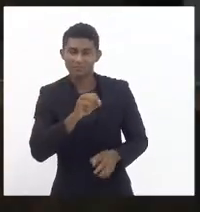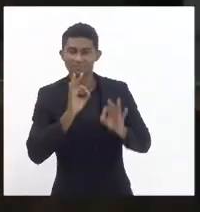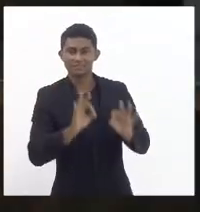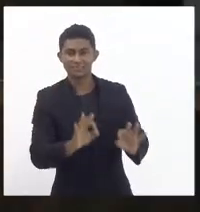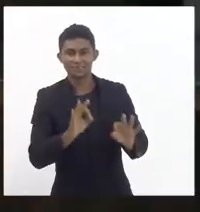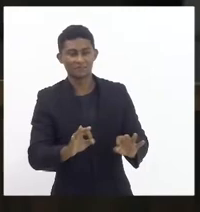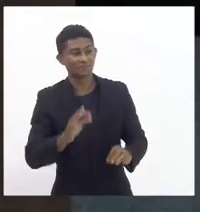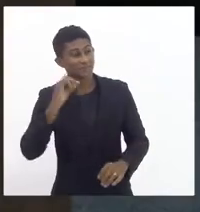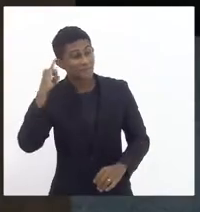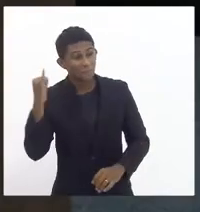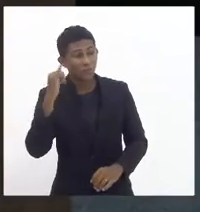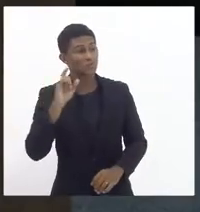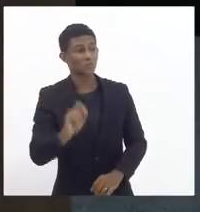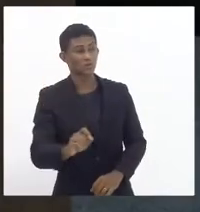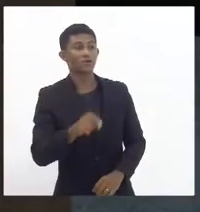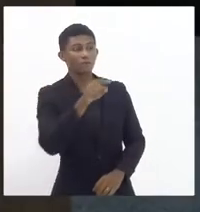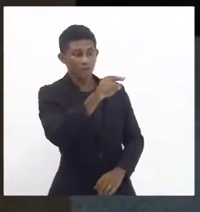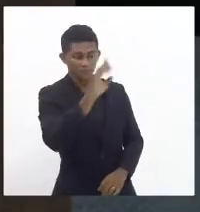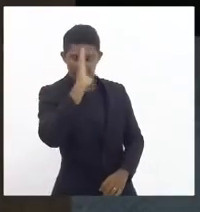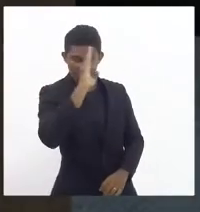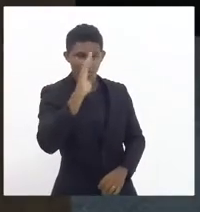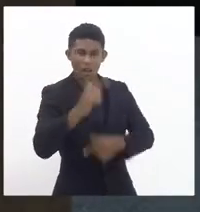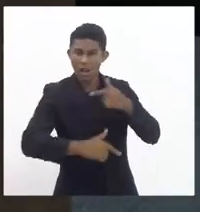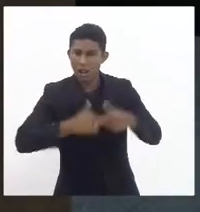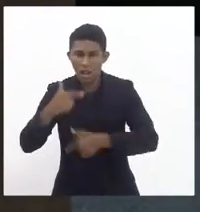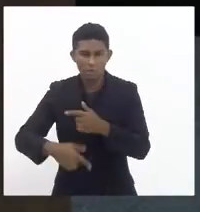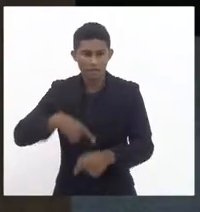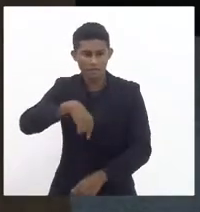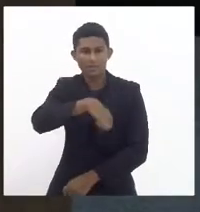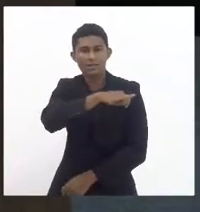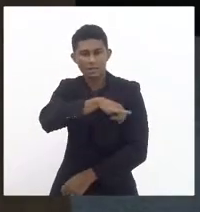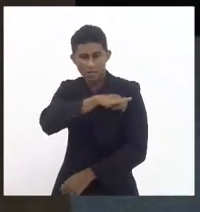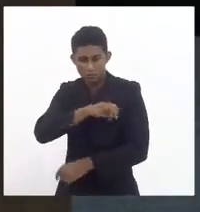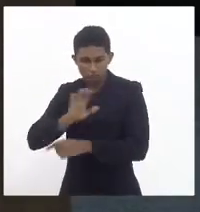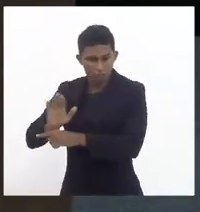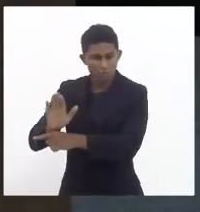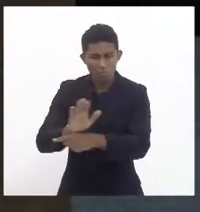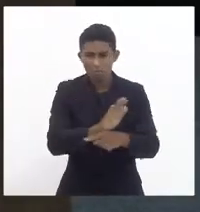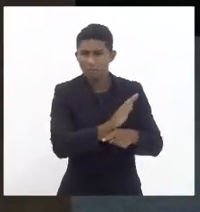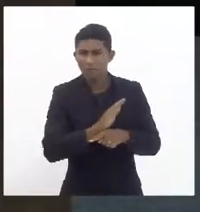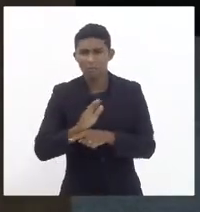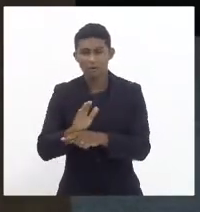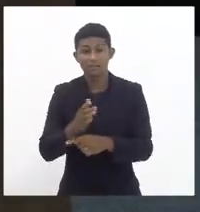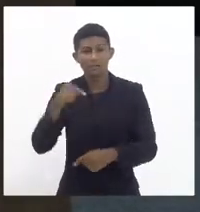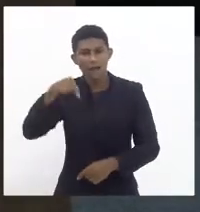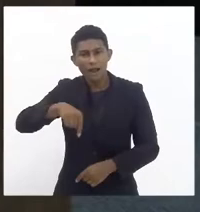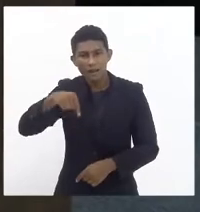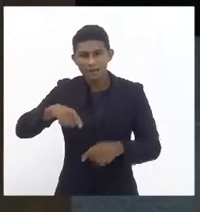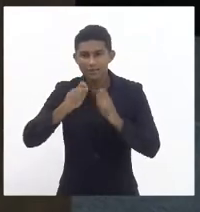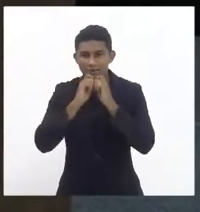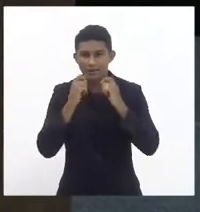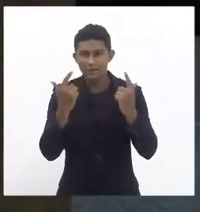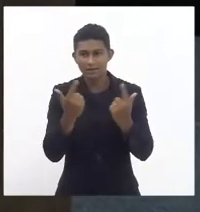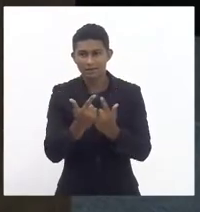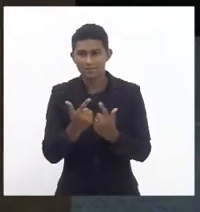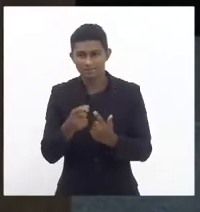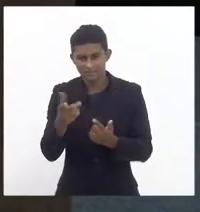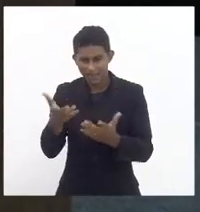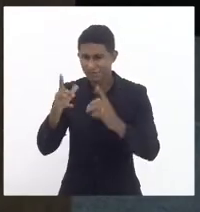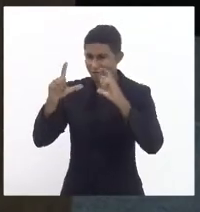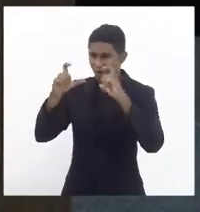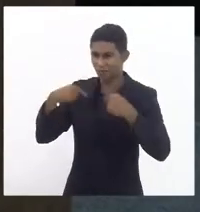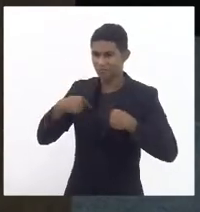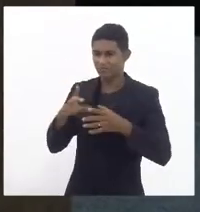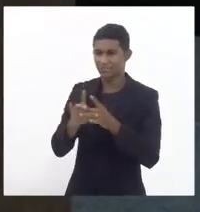você mande a sua tá lá cumprindo o seu papel de presente está vendo eu nunca tive nós nunca tivemos essa casa pode tirar foto do deixar a